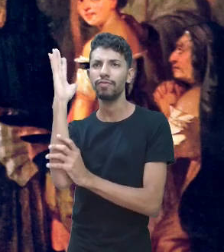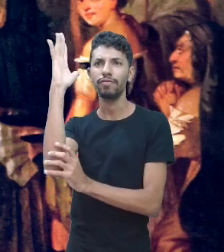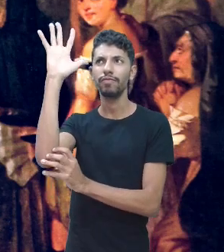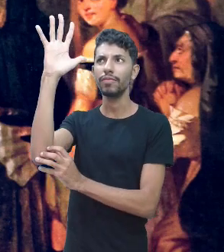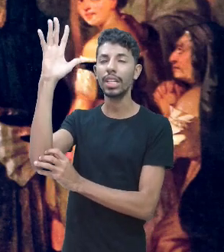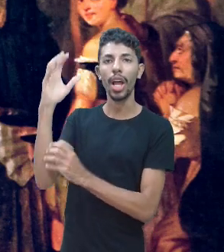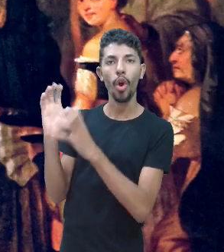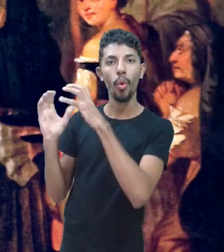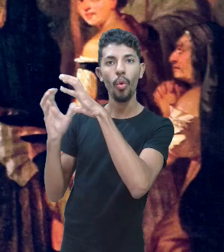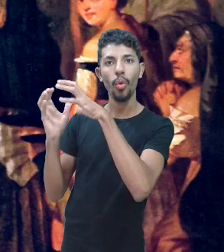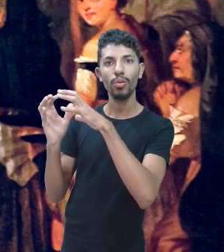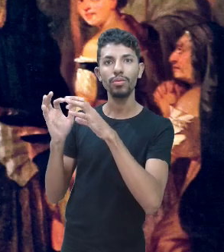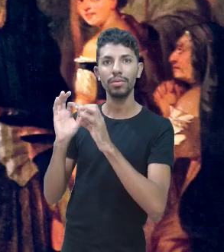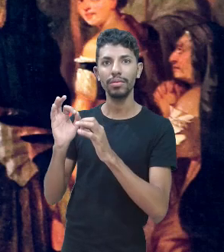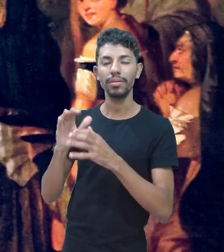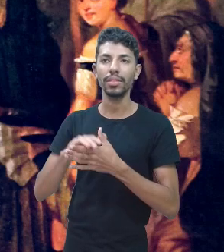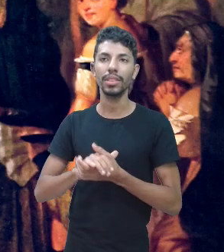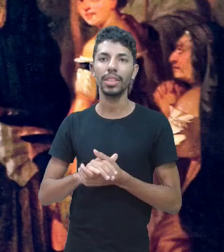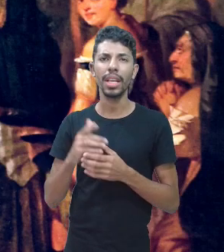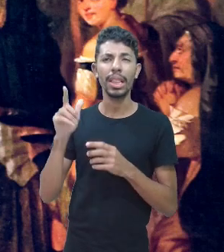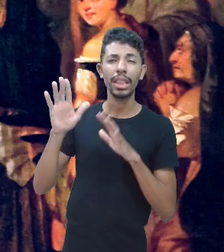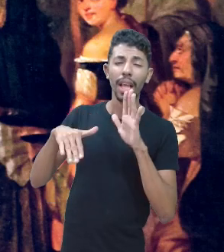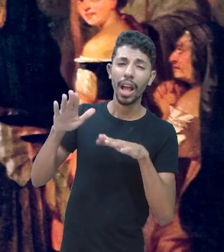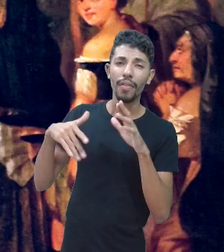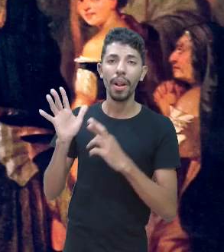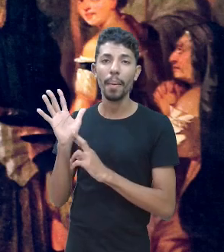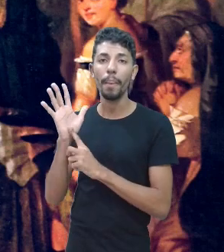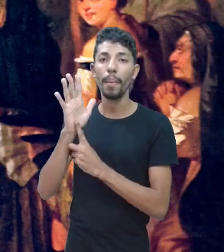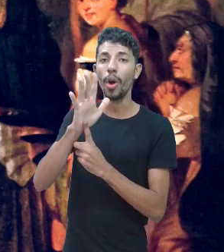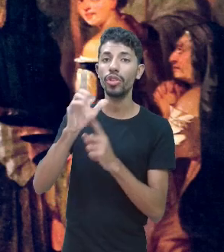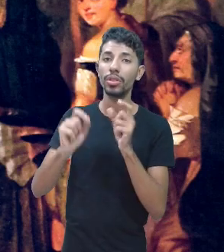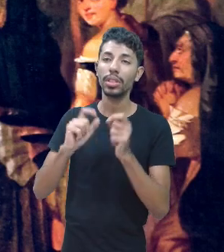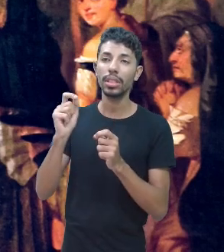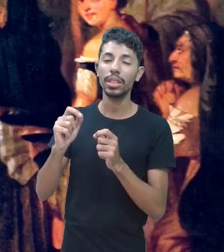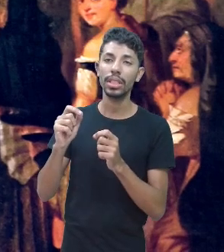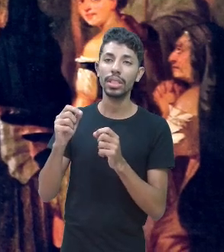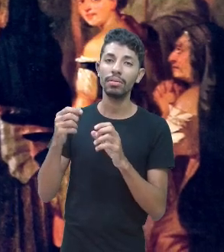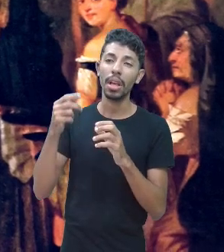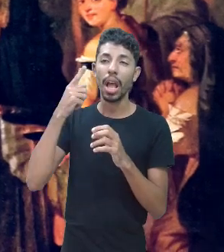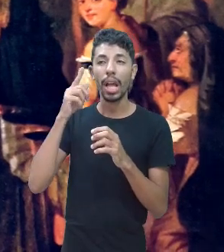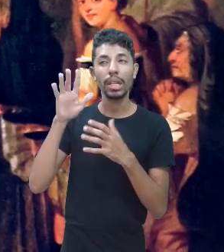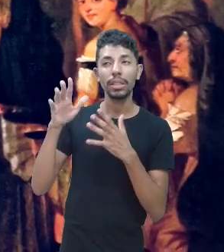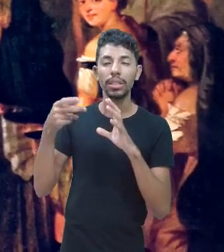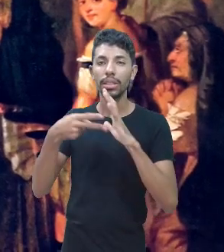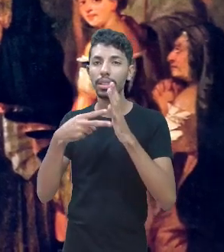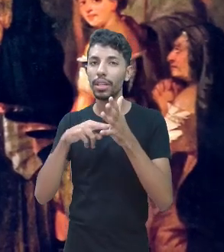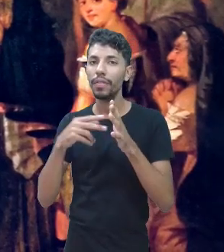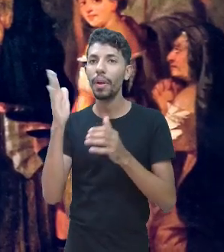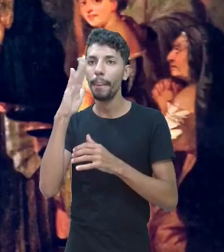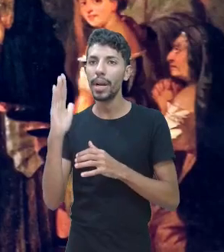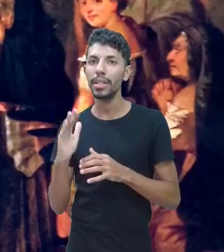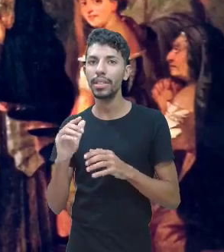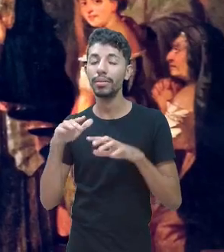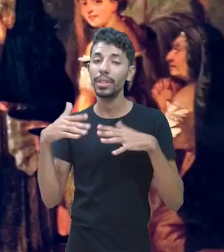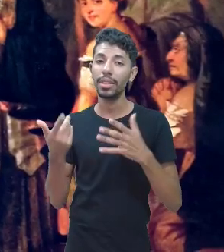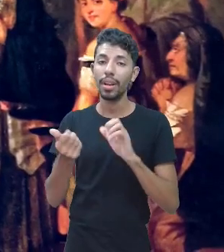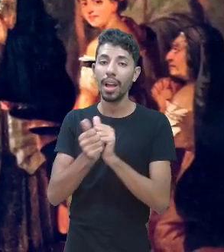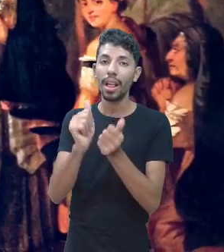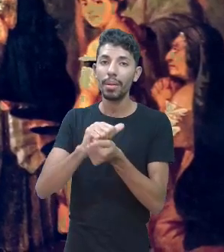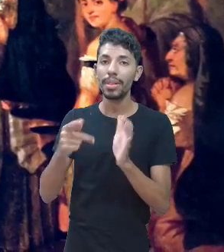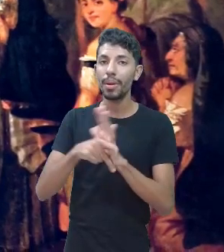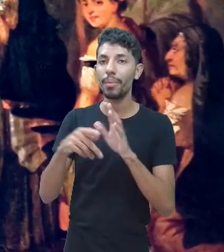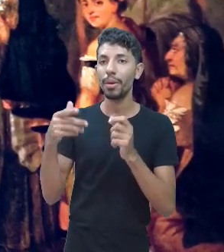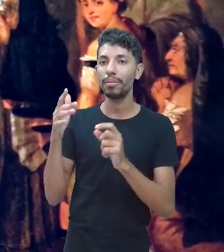Então, elas talvez dêem alguma indicação de que se trata de um Brasil. Então, aí foi uma adaptação do artista. Então, de